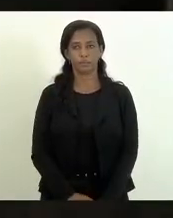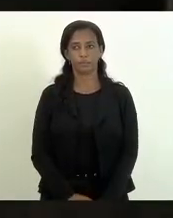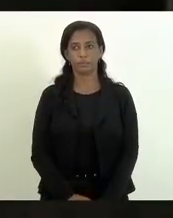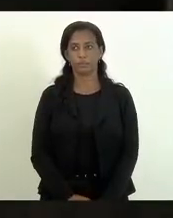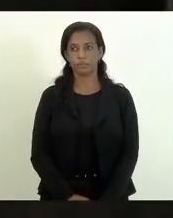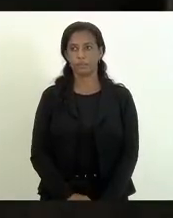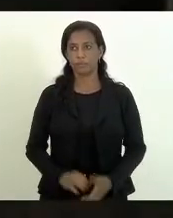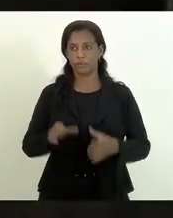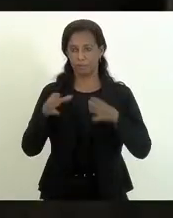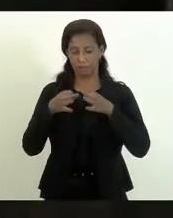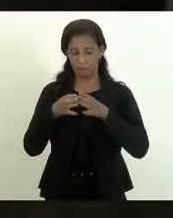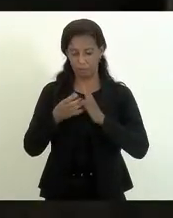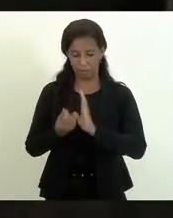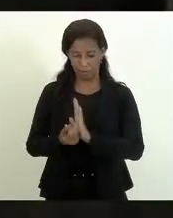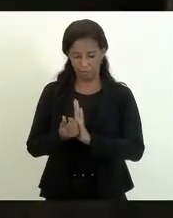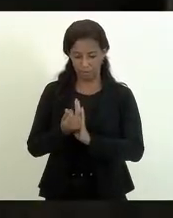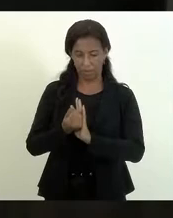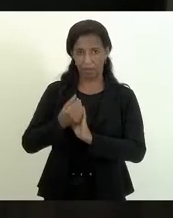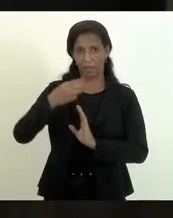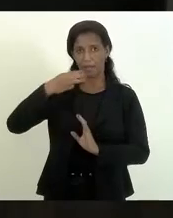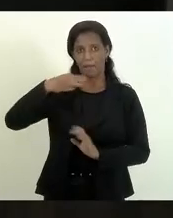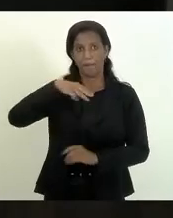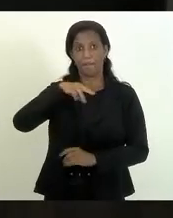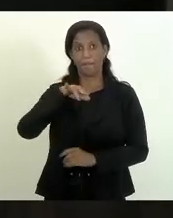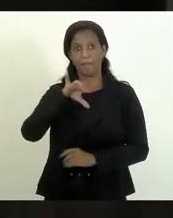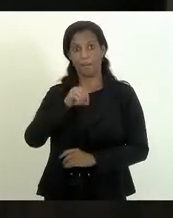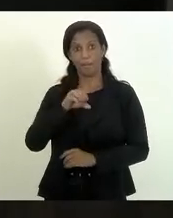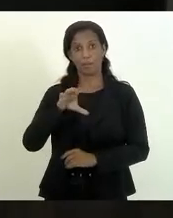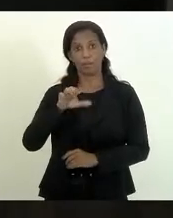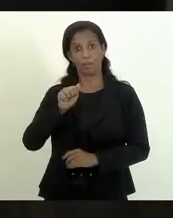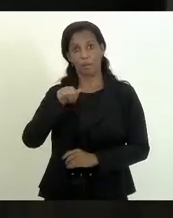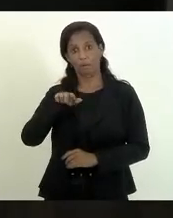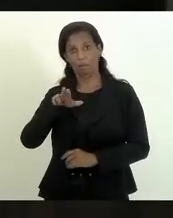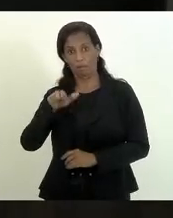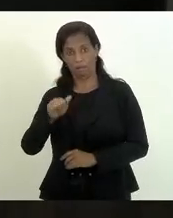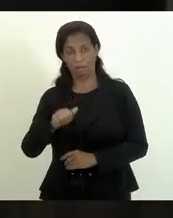Pela Comissão de Orçamento, deputado Márcio Canella.